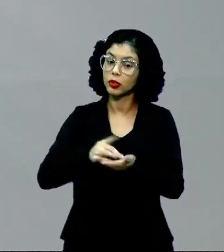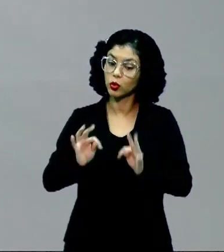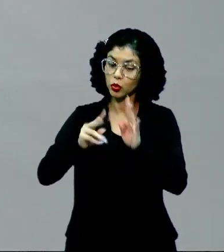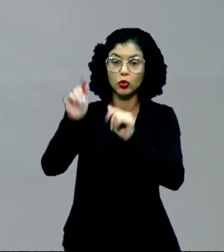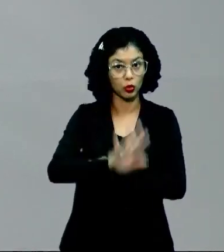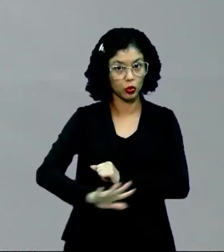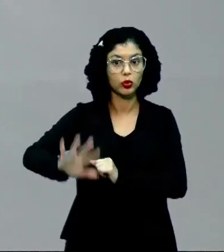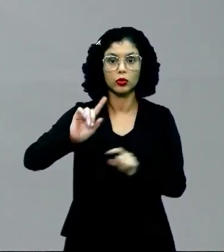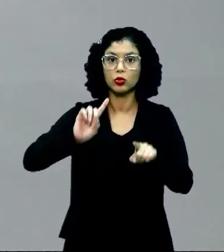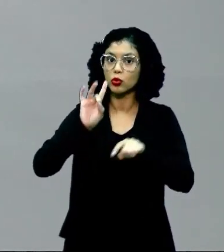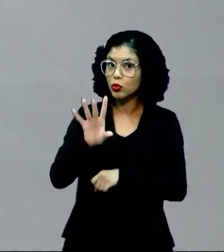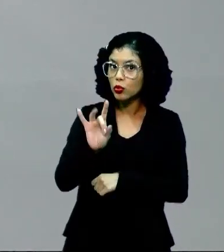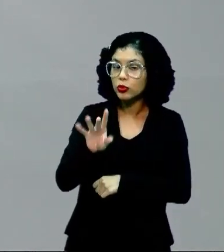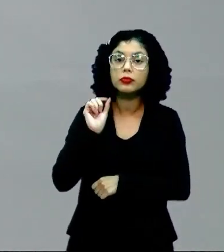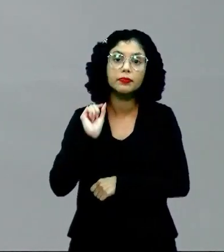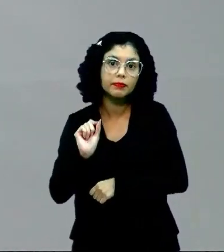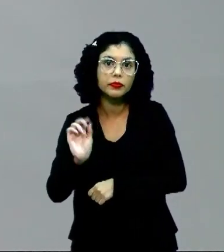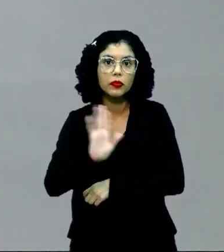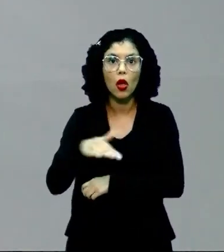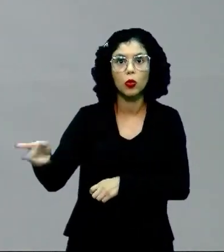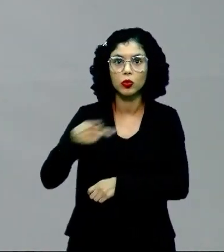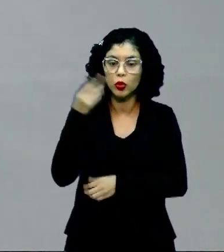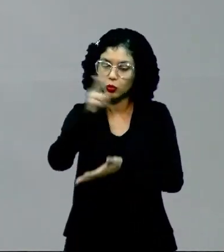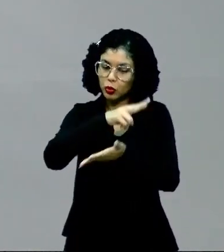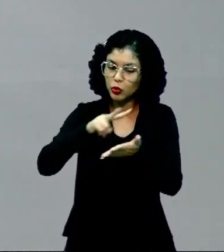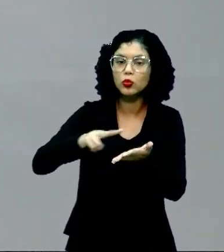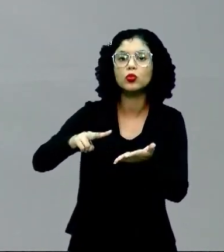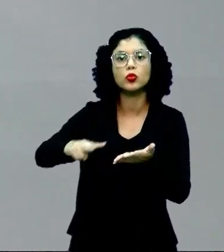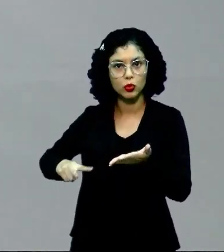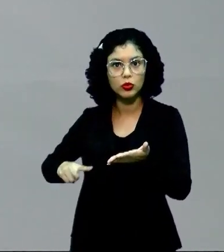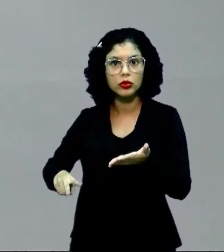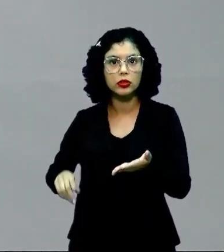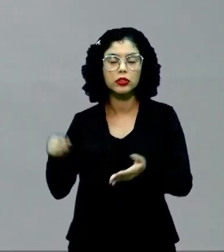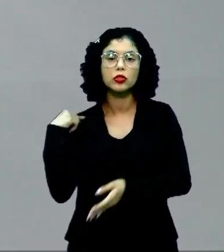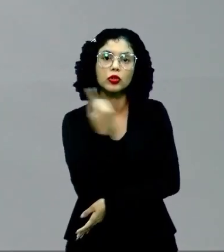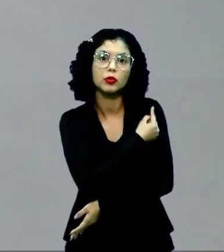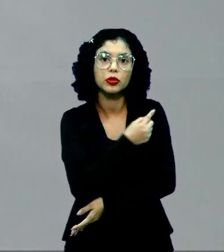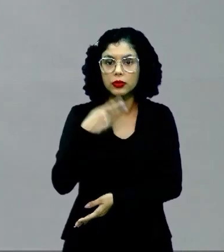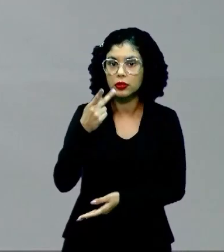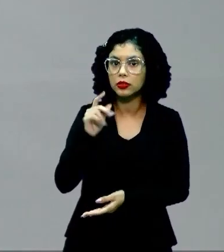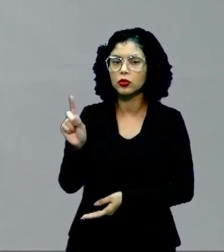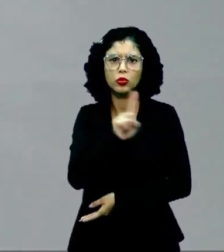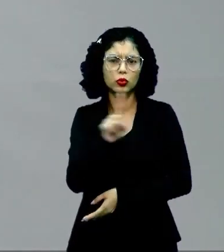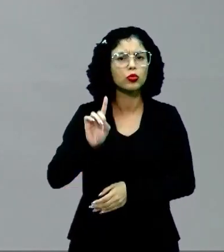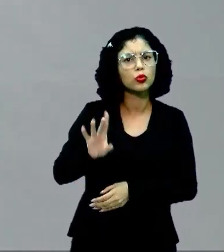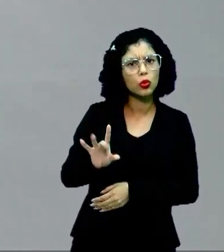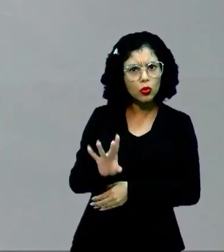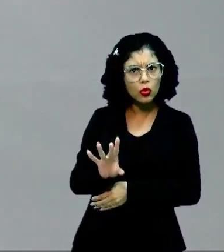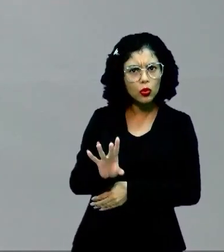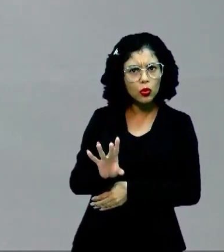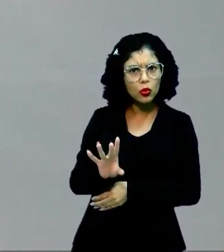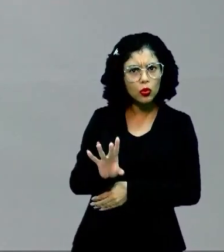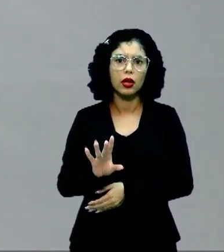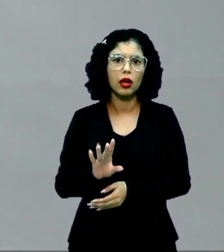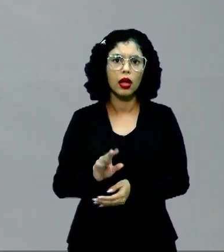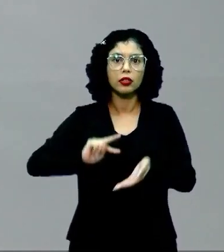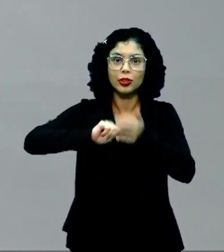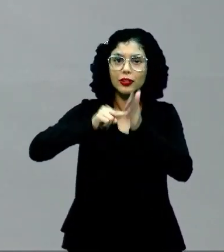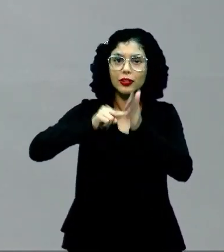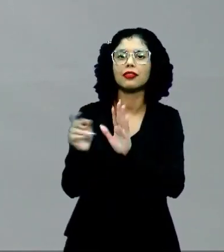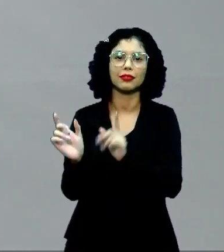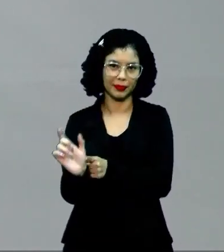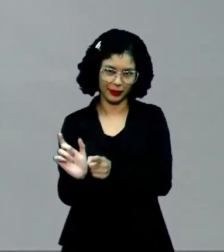isso. Só que, quando nós falamos de leitura, nós estamos falando não apenas de